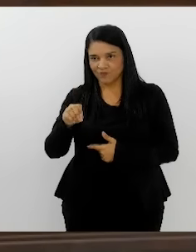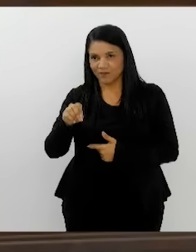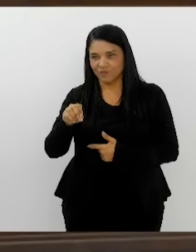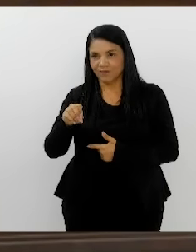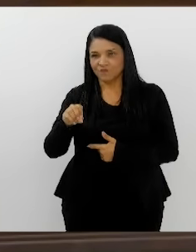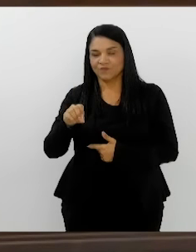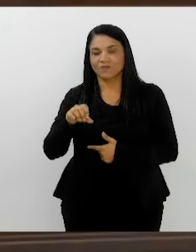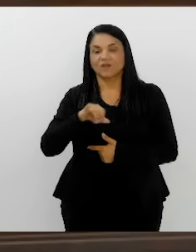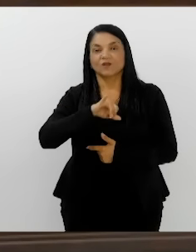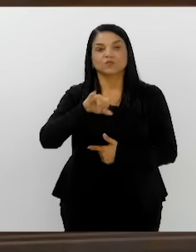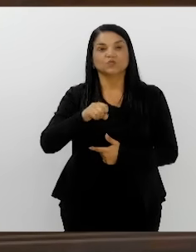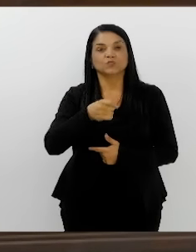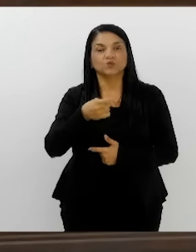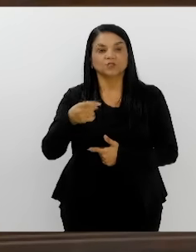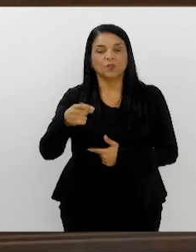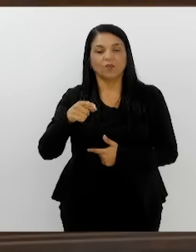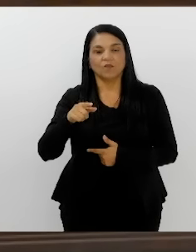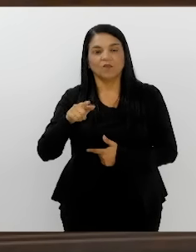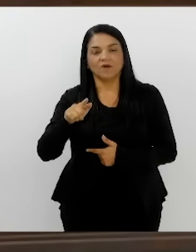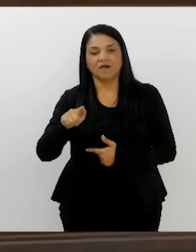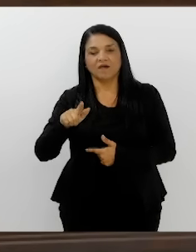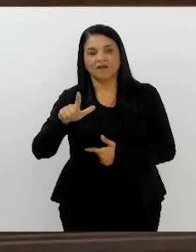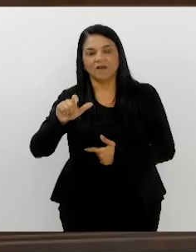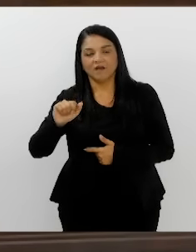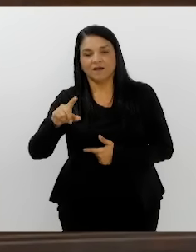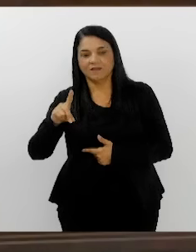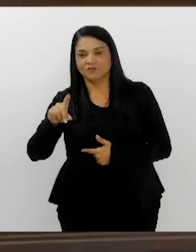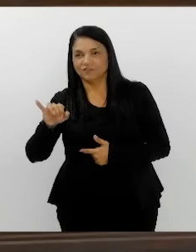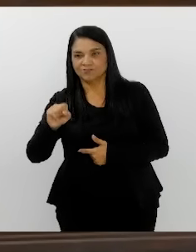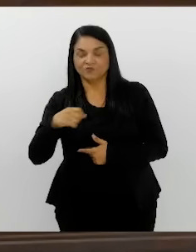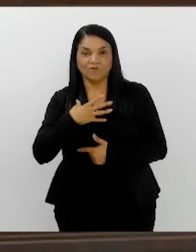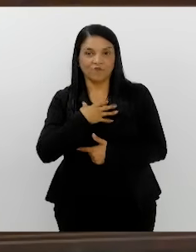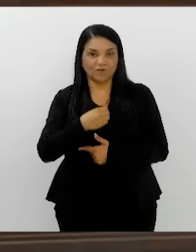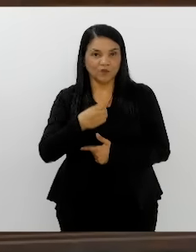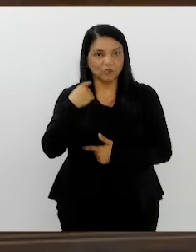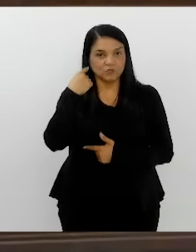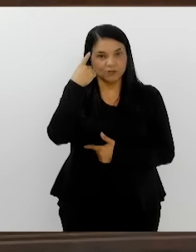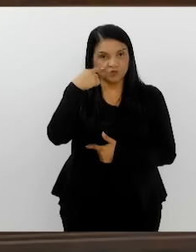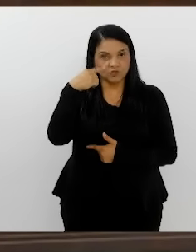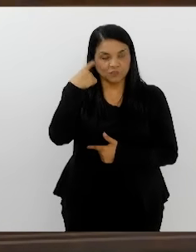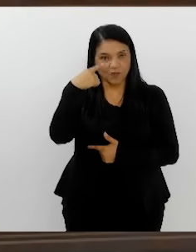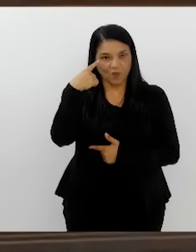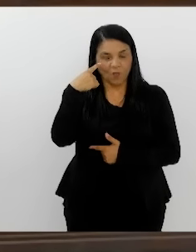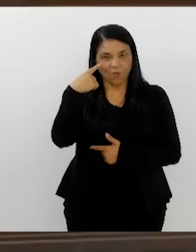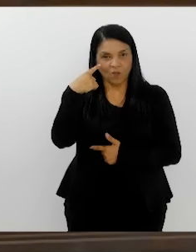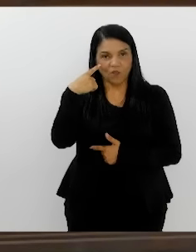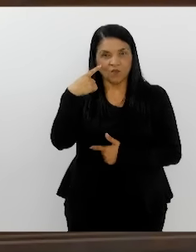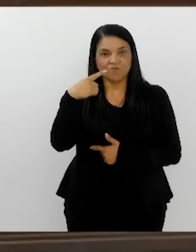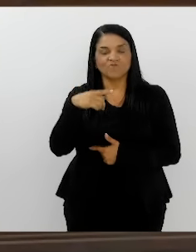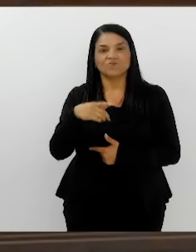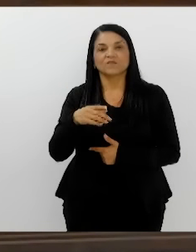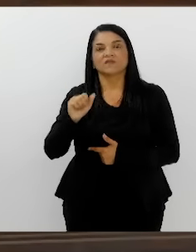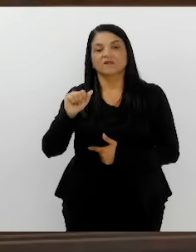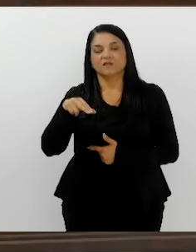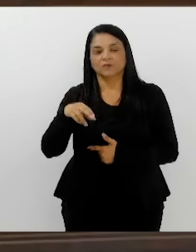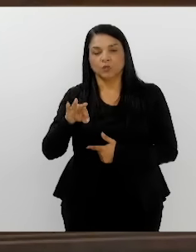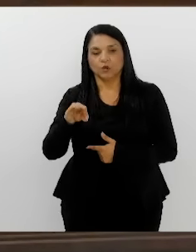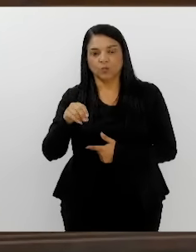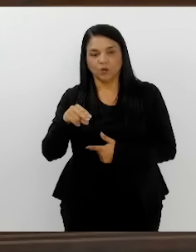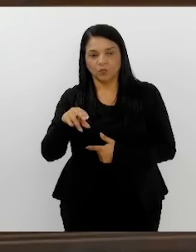João Cladias, filho de um espanhol, Antônio Cladias.